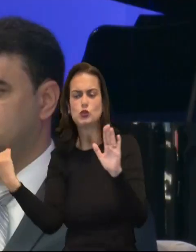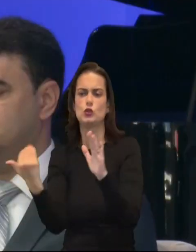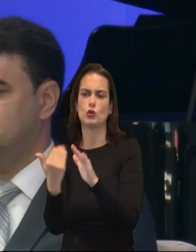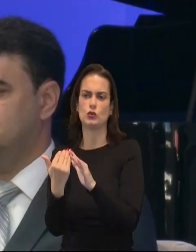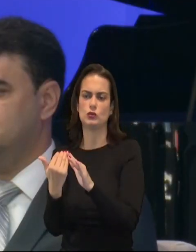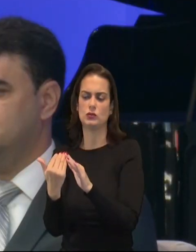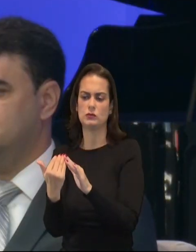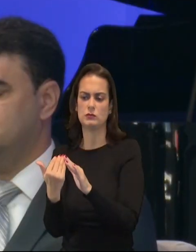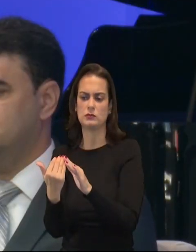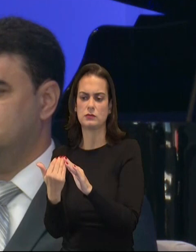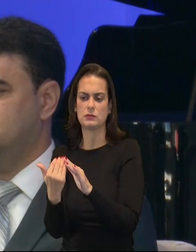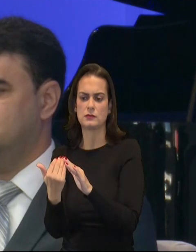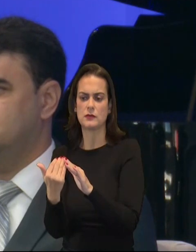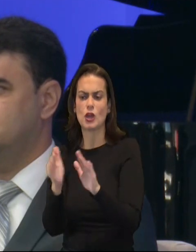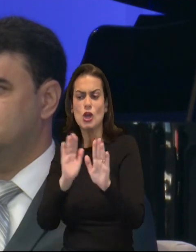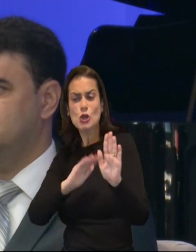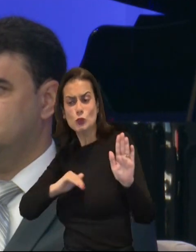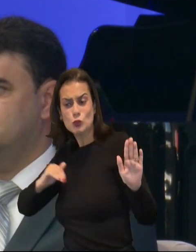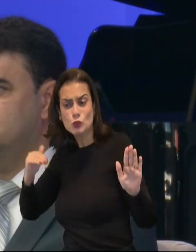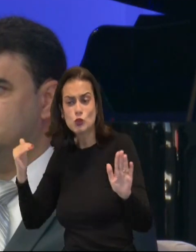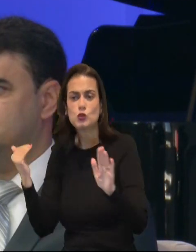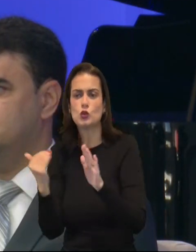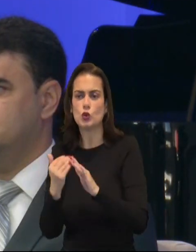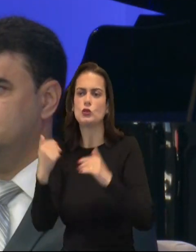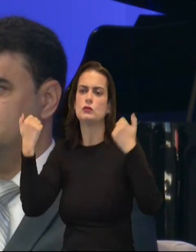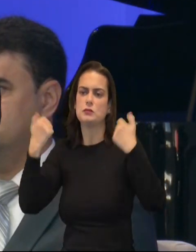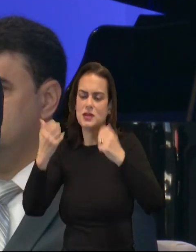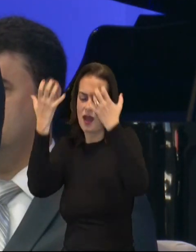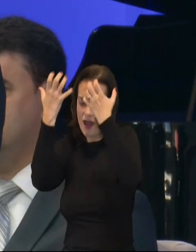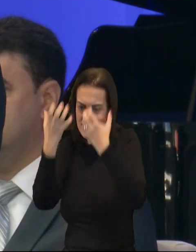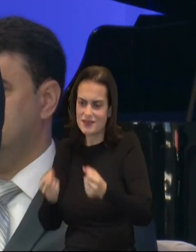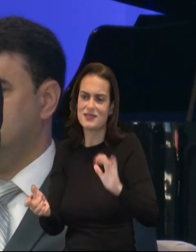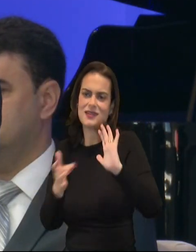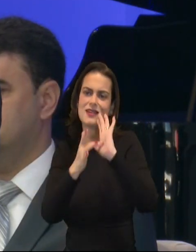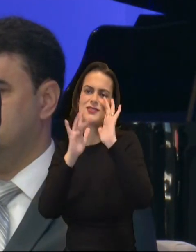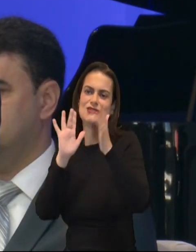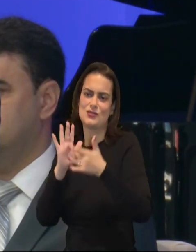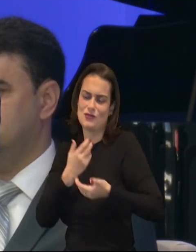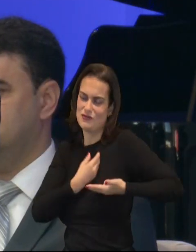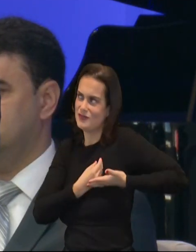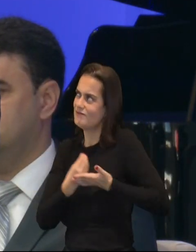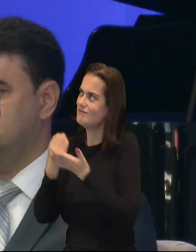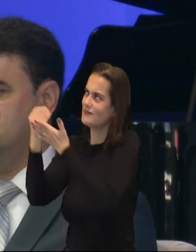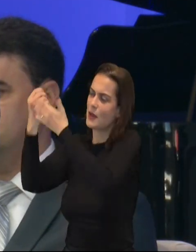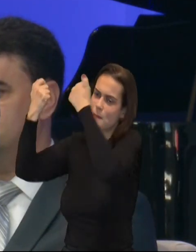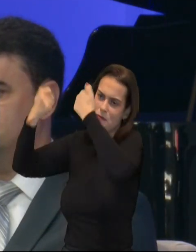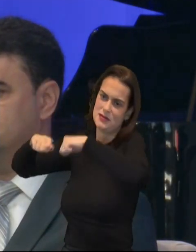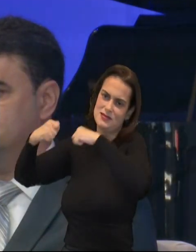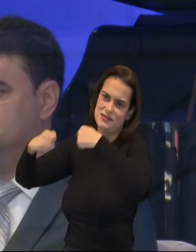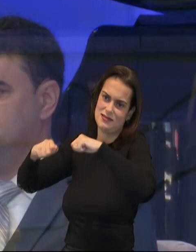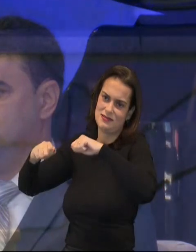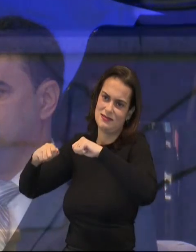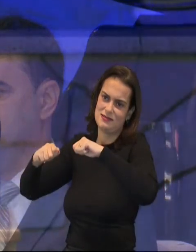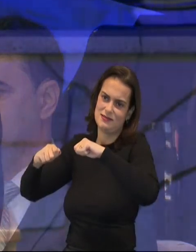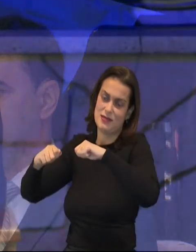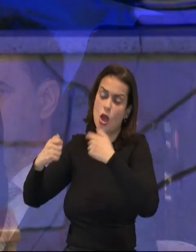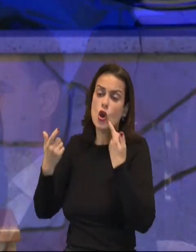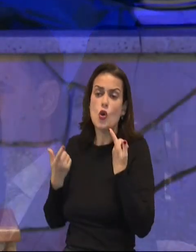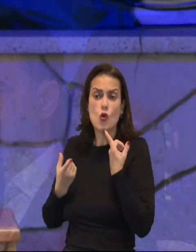sem discriminação, veremos mais à frente, a aceitar Jesus e entregar as suas vidas para Ele. Os apóstolos que